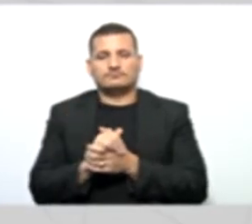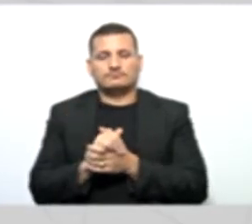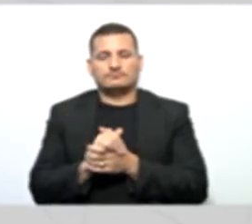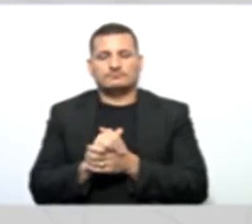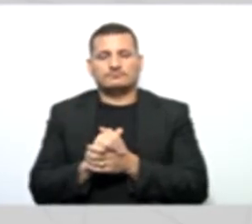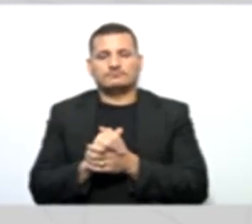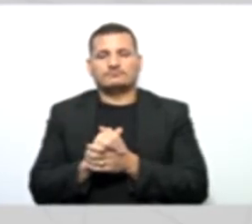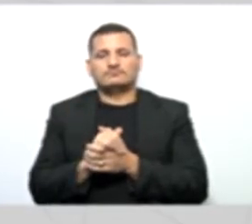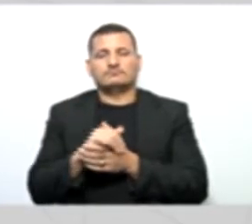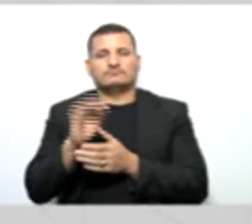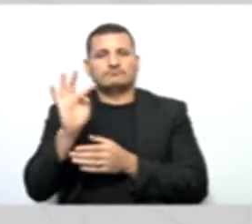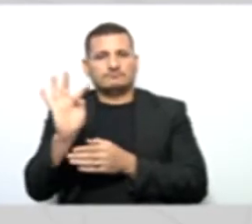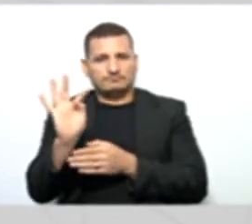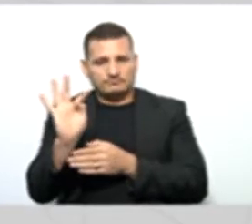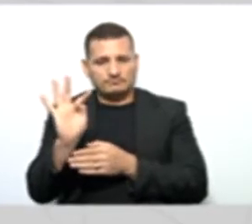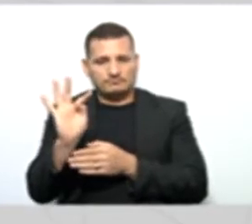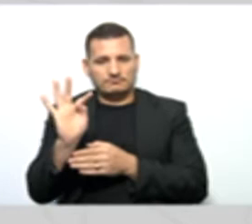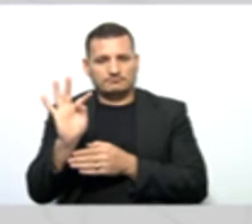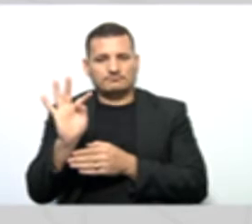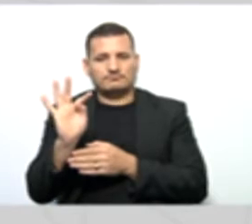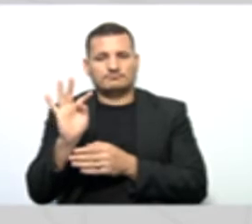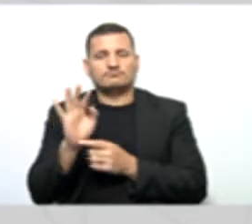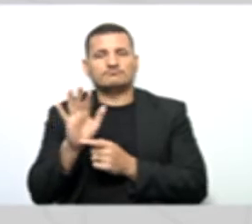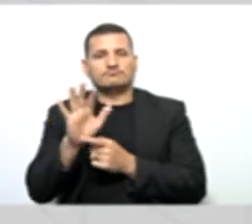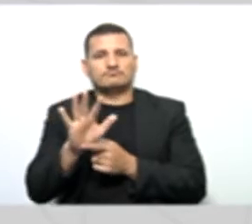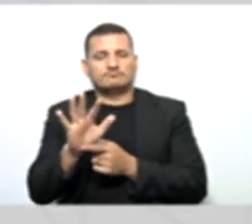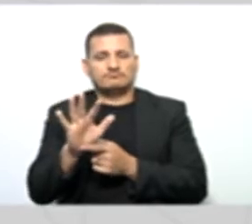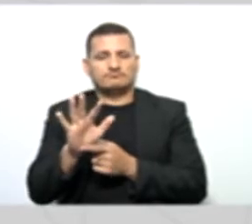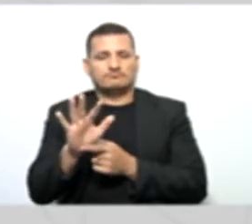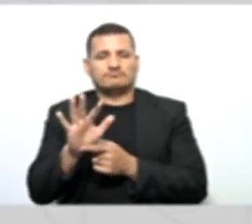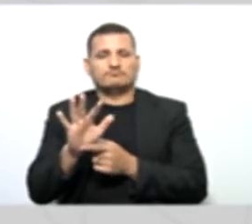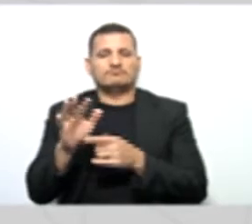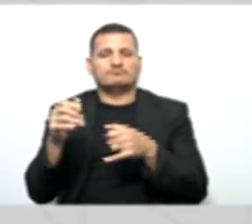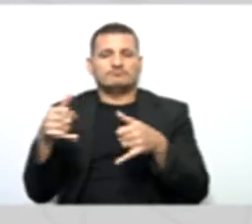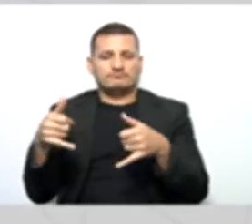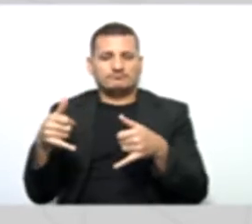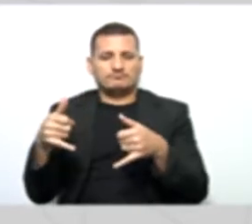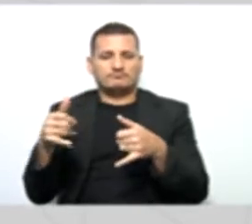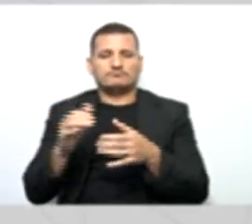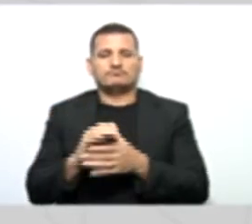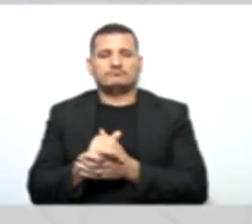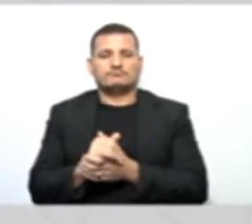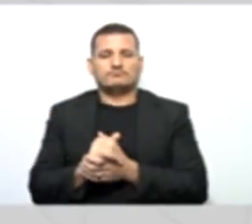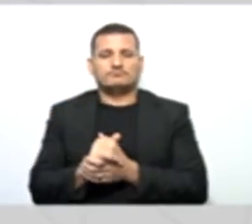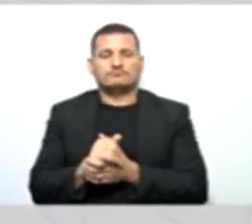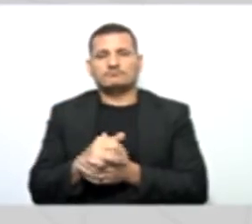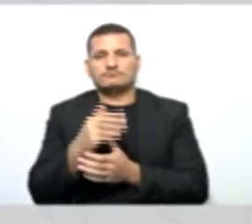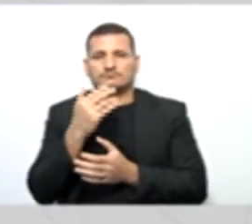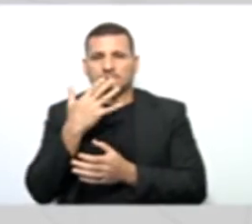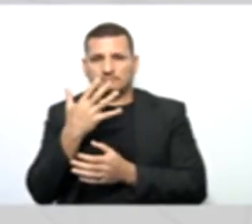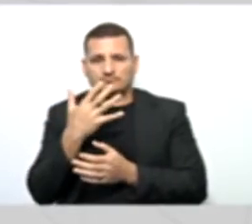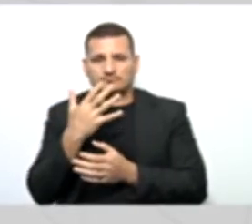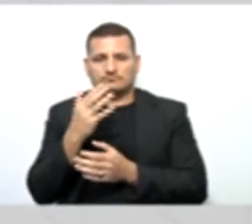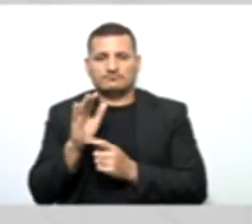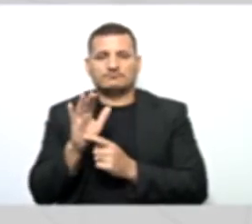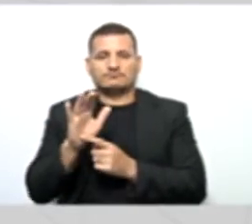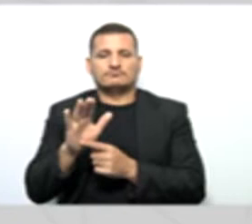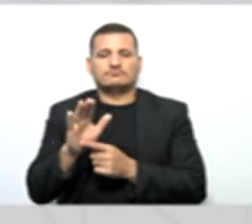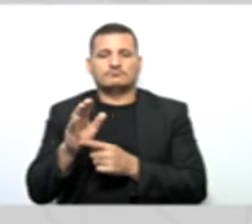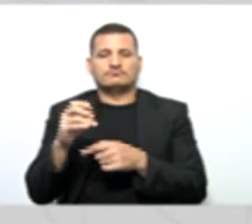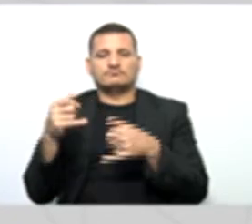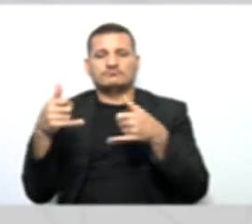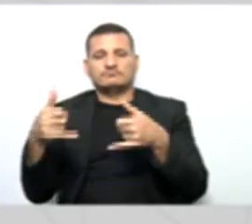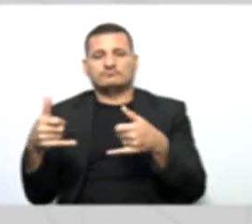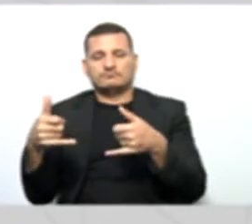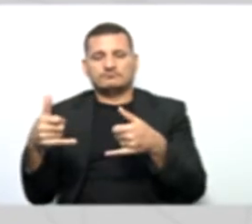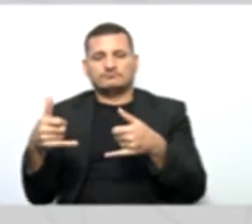chaves. O tamanho é, nós vamos mostrar o tamanho no segundo jogo de chaves. E a cor dela é, vamos